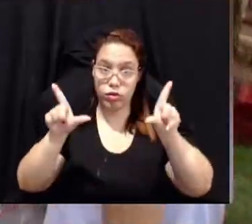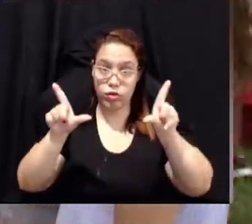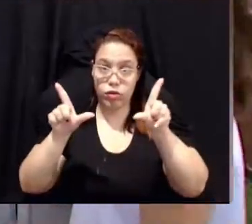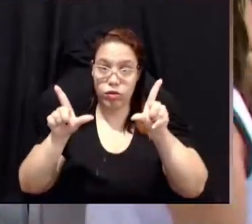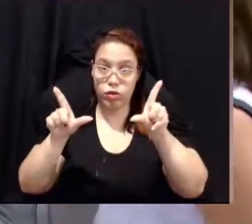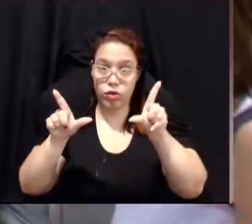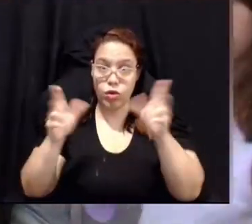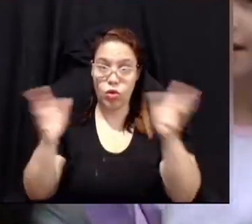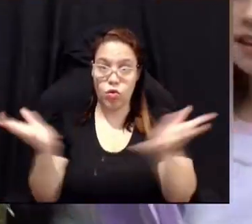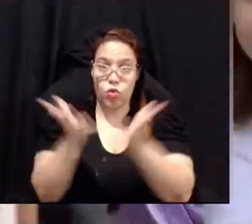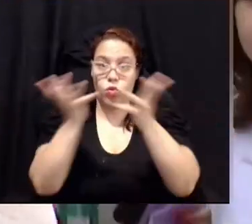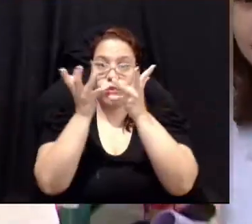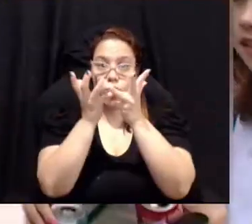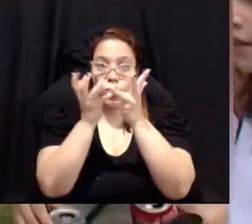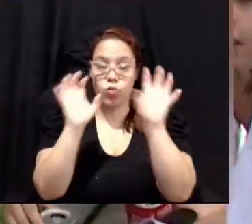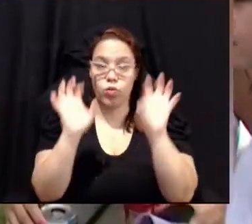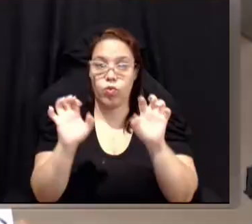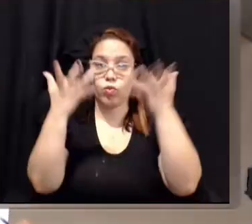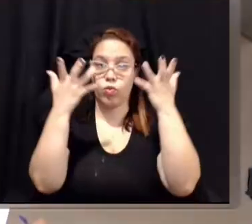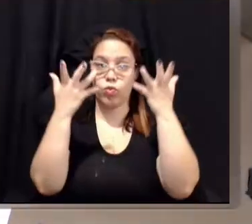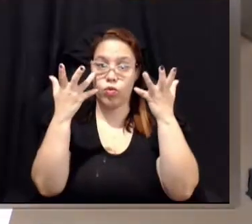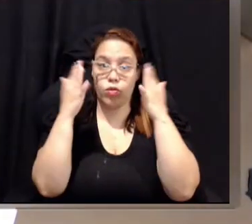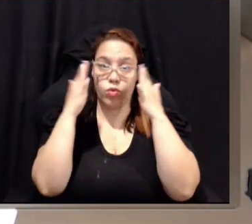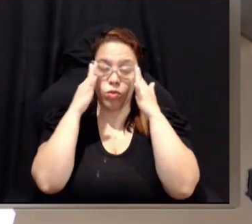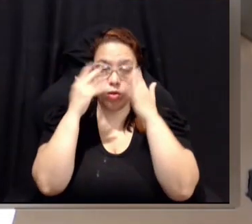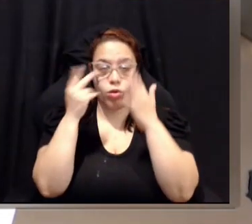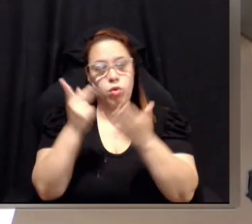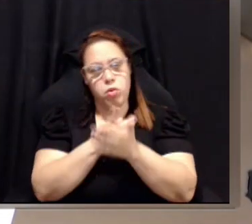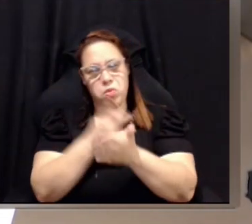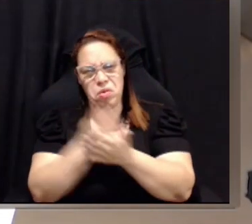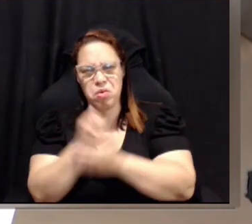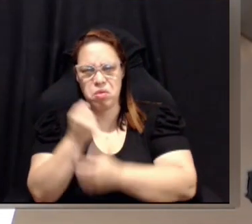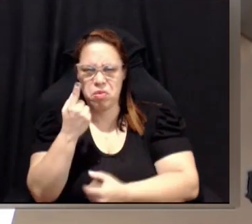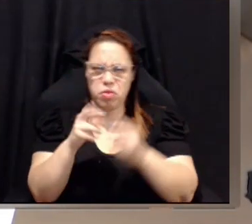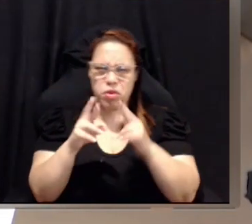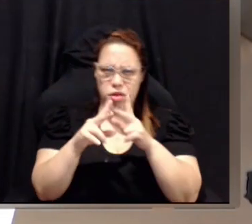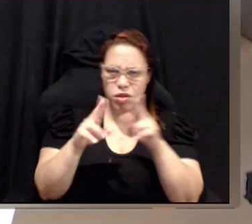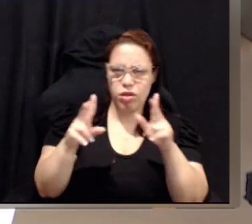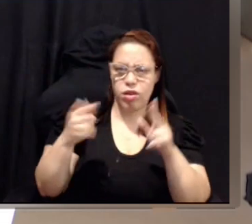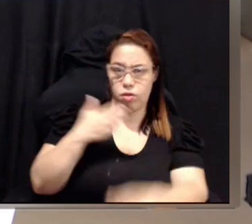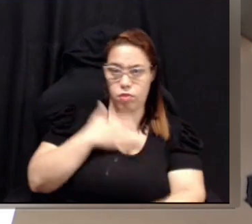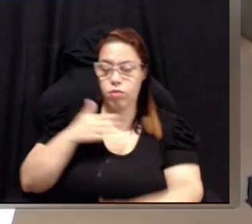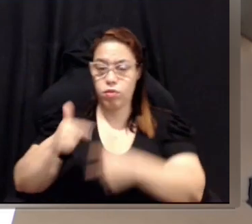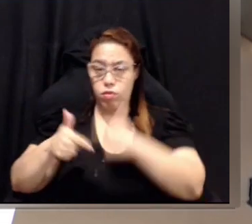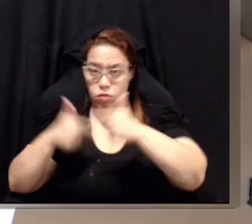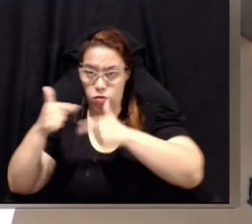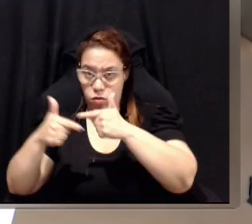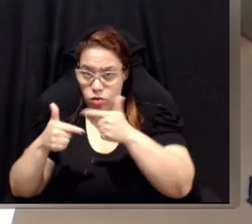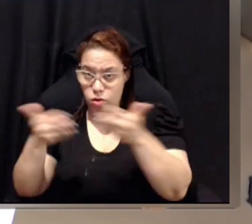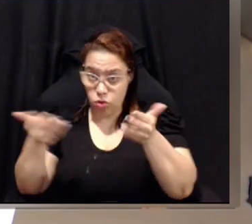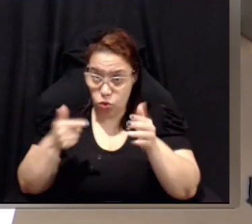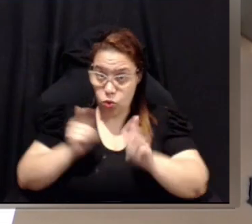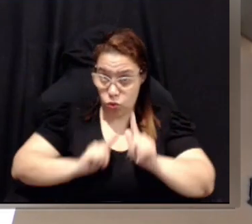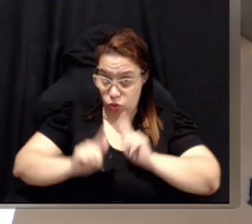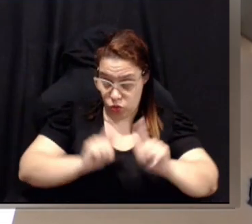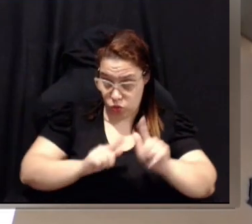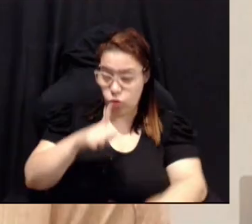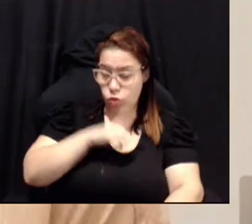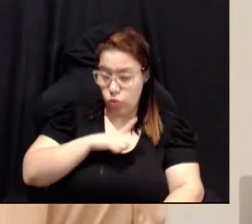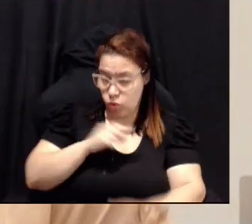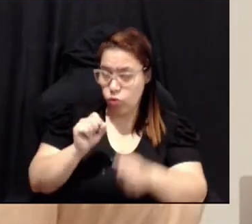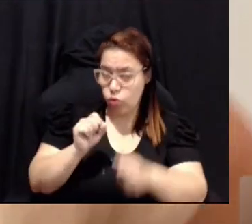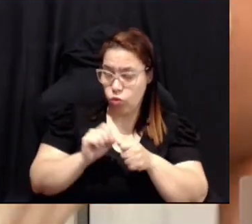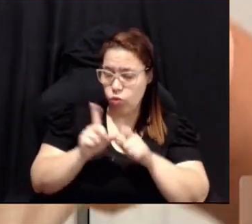uma festa com poucas intercorrências. A diferença para mim do trabalho que hoje essa gestão tem feito, né,